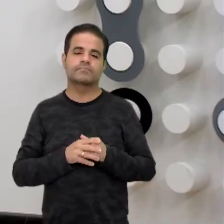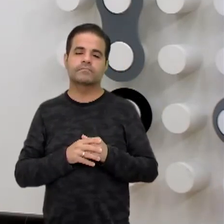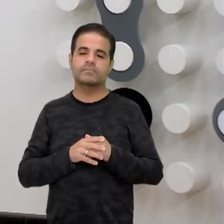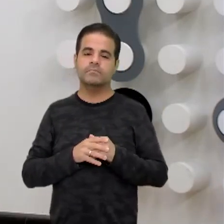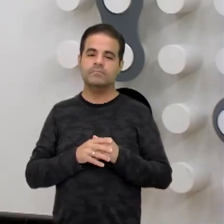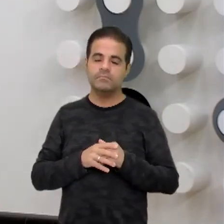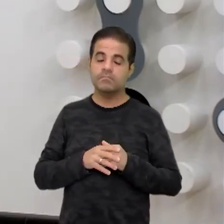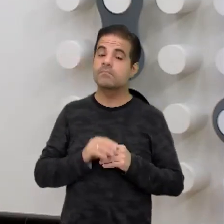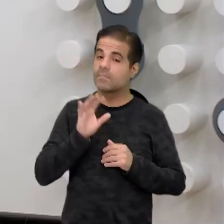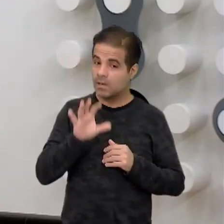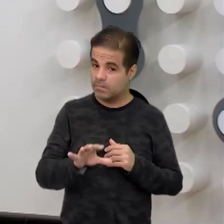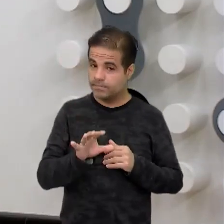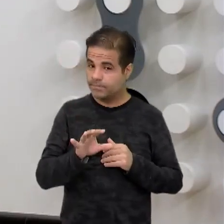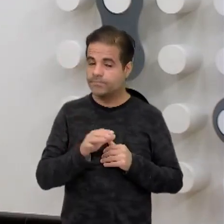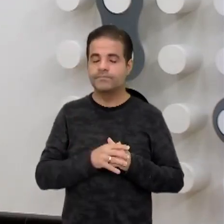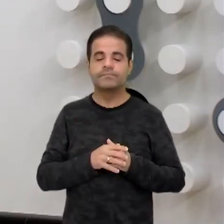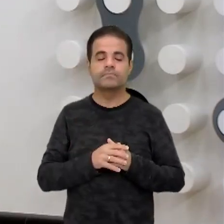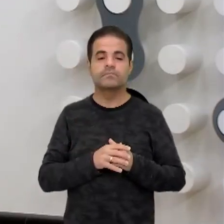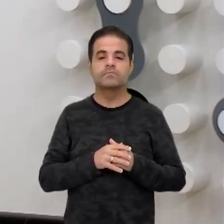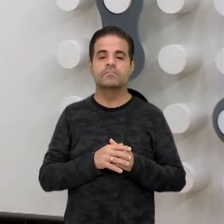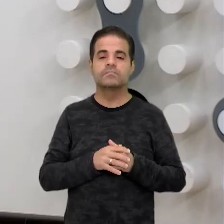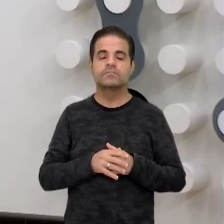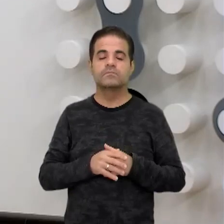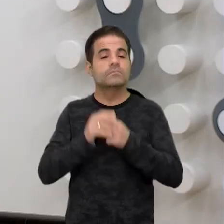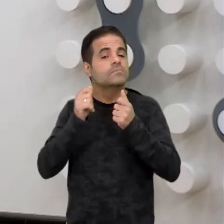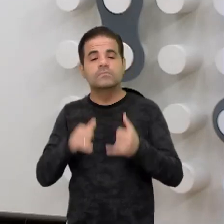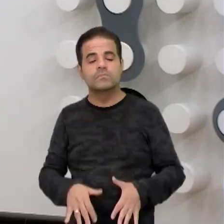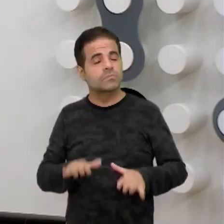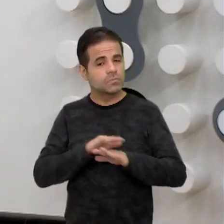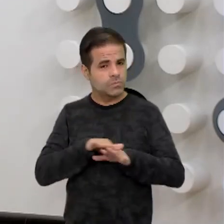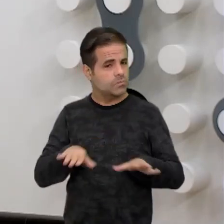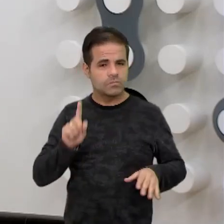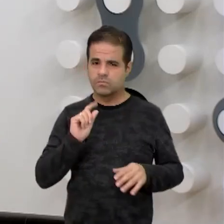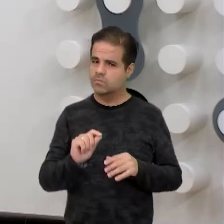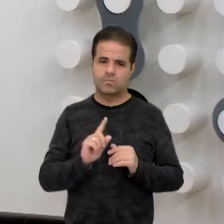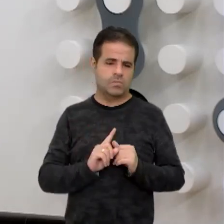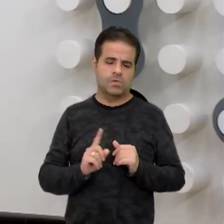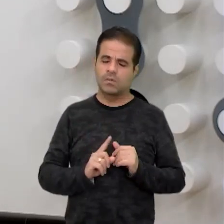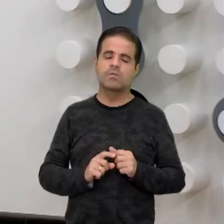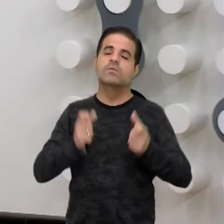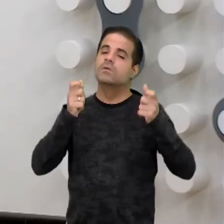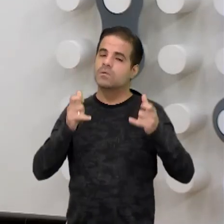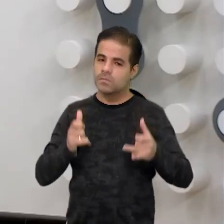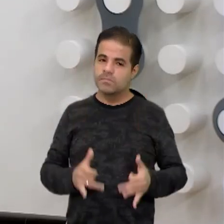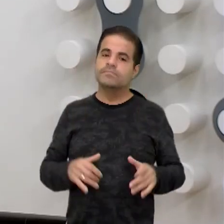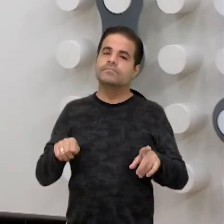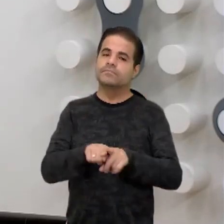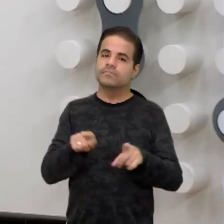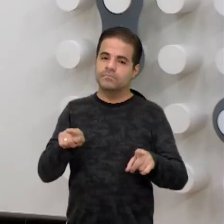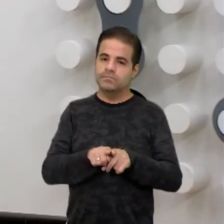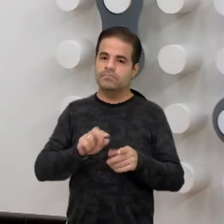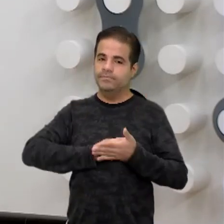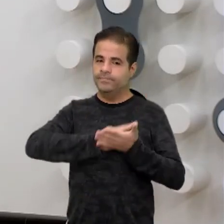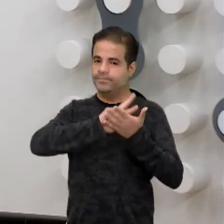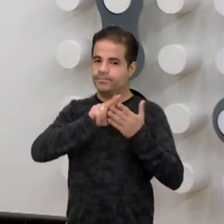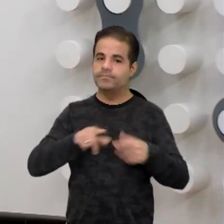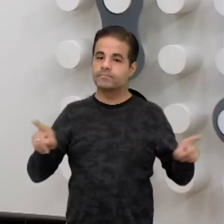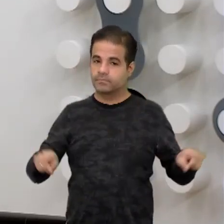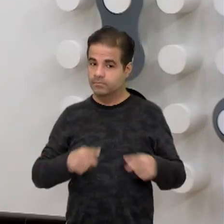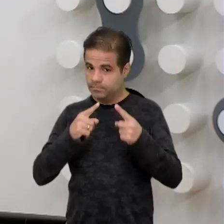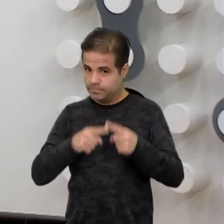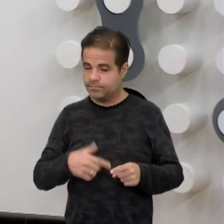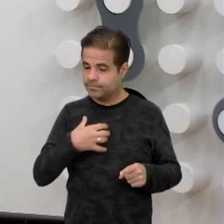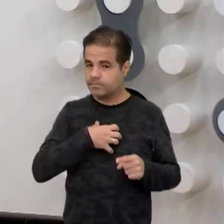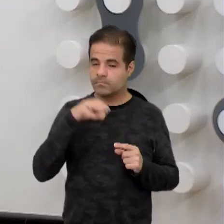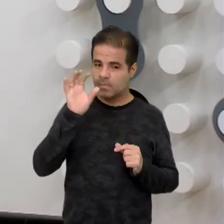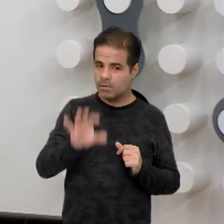é isso, mas vamos falar não só disso, né? Então vamos falar também, além desse aspecto da música em si